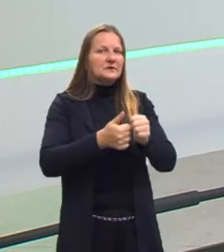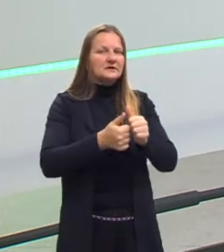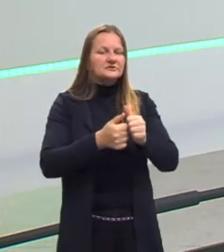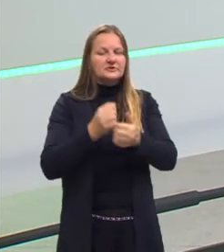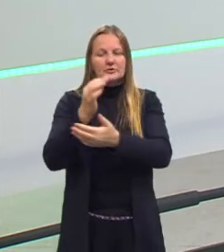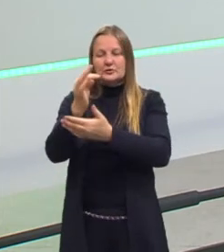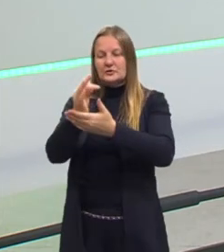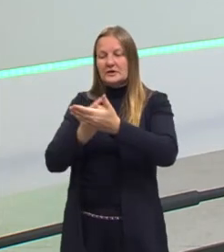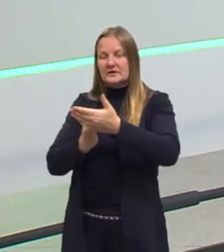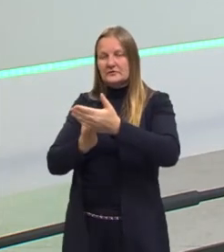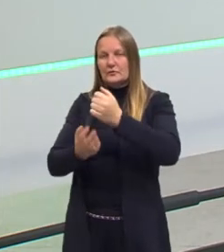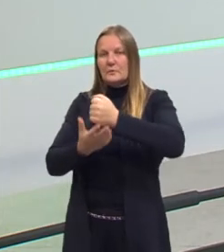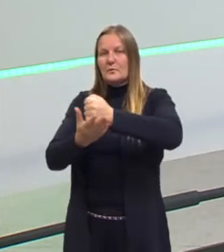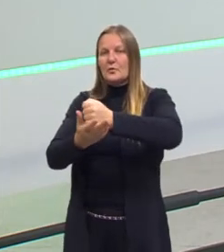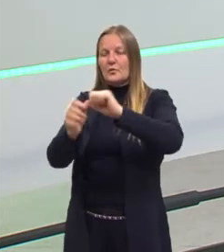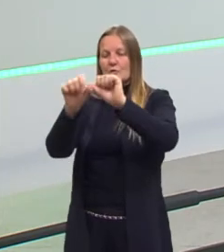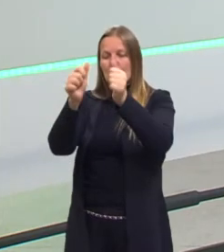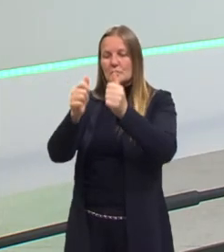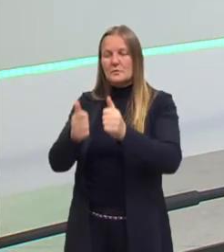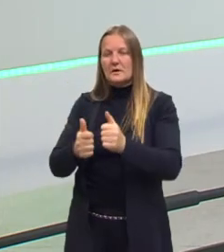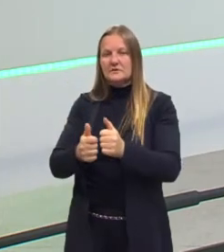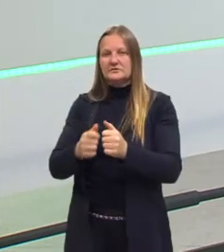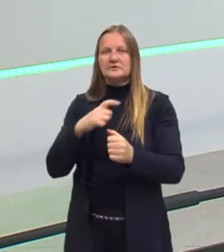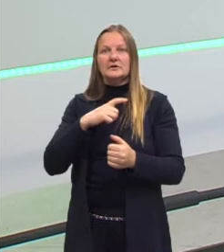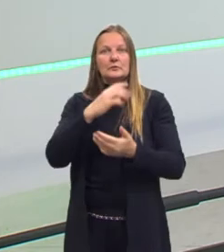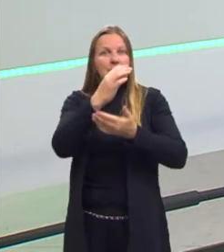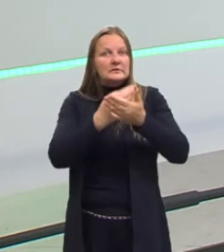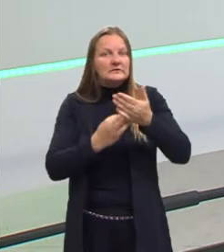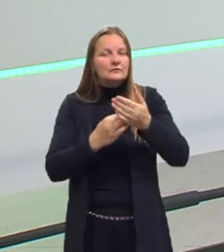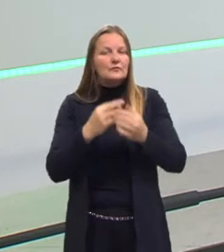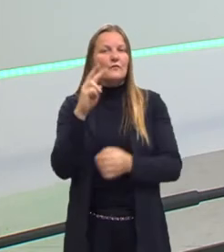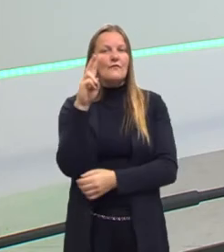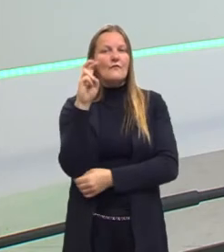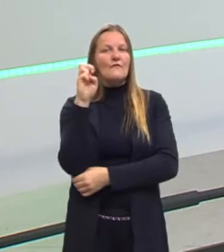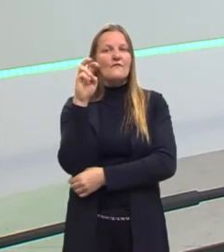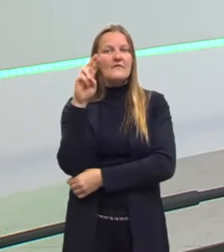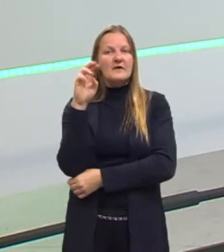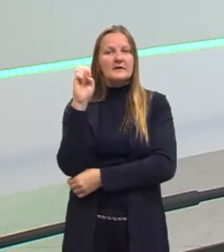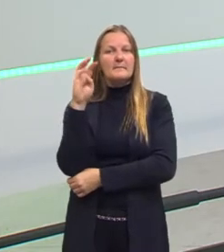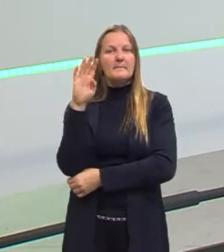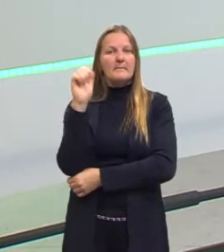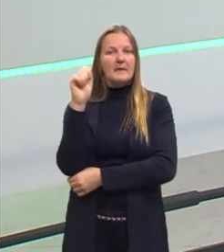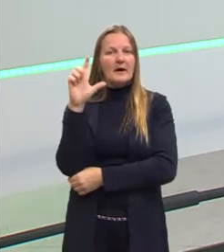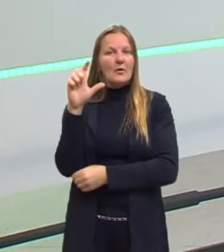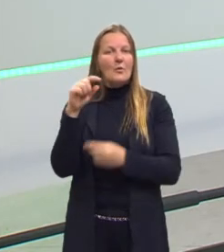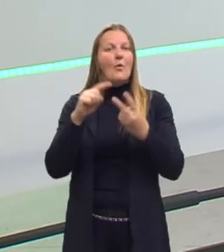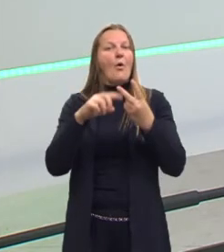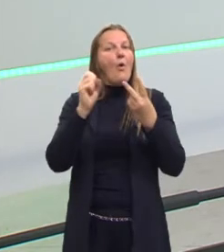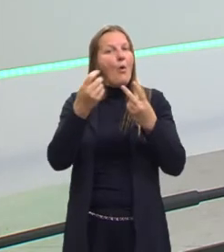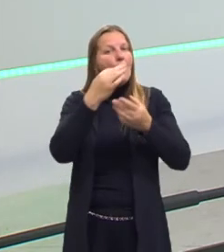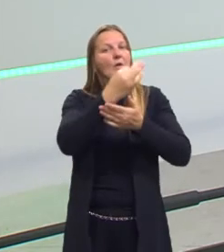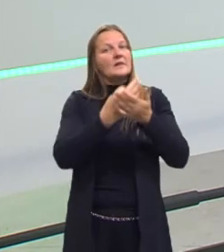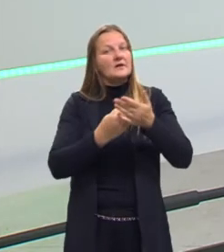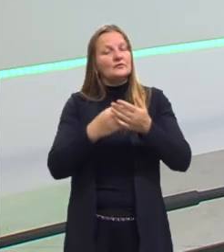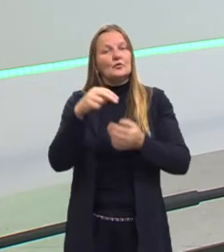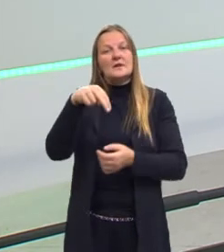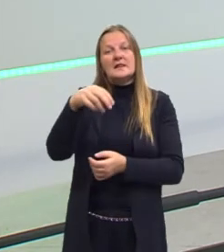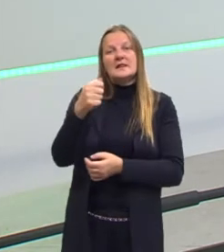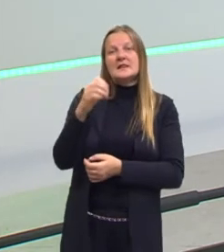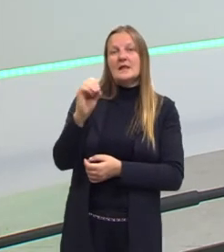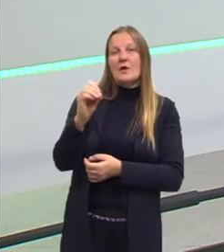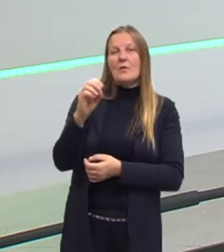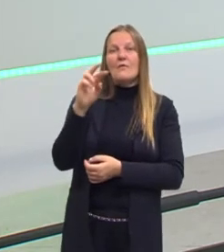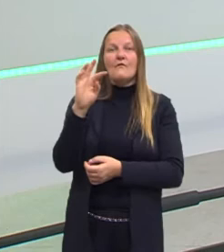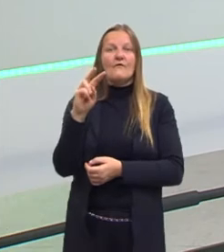a ideia do texto verbal e do texto não verbal que eu preciso interpretar não é e a imagem fala mais que